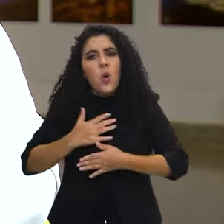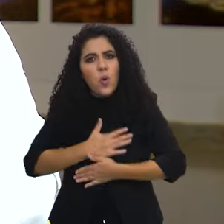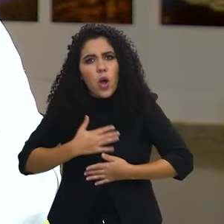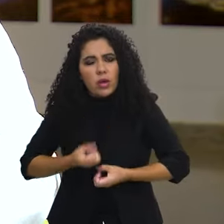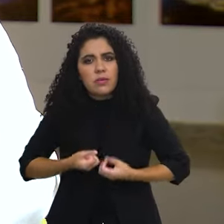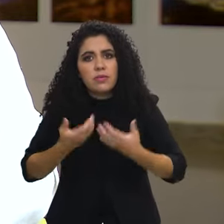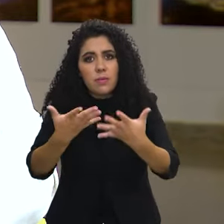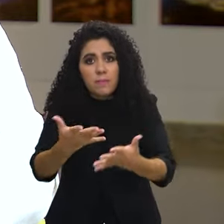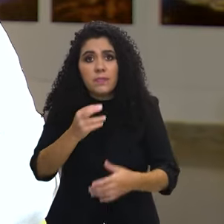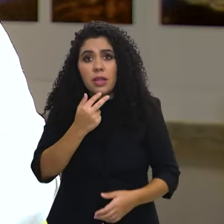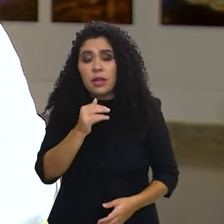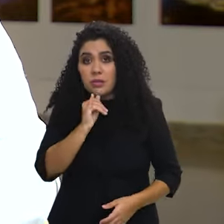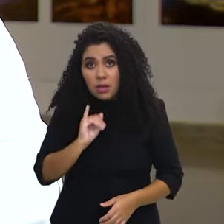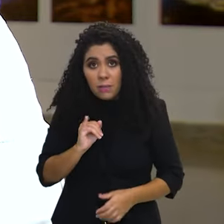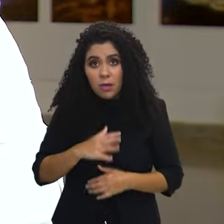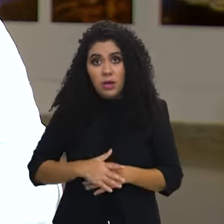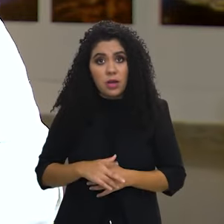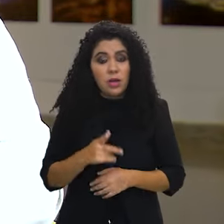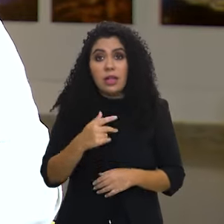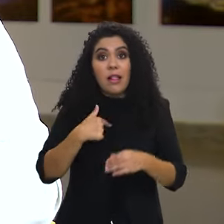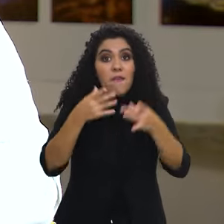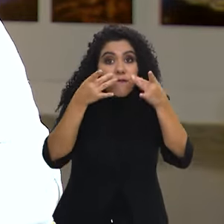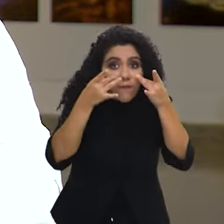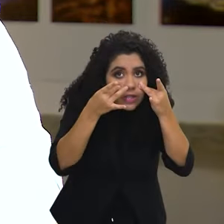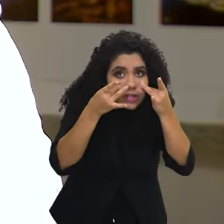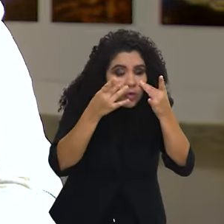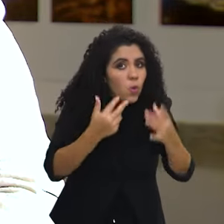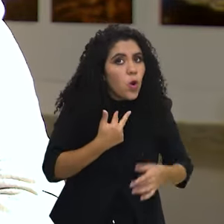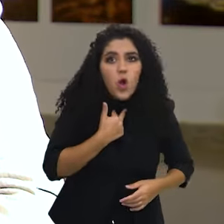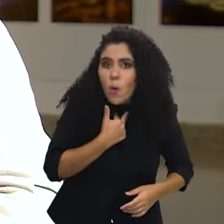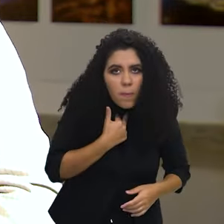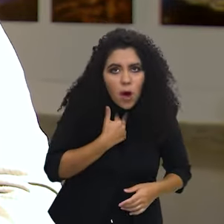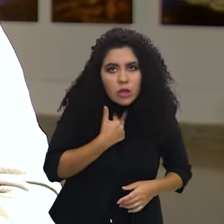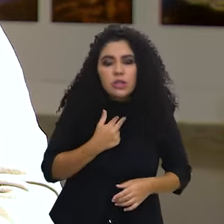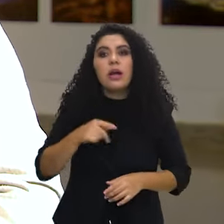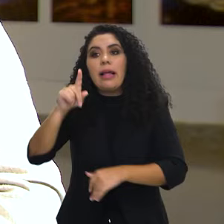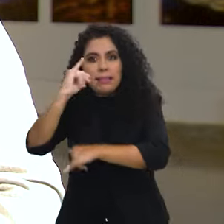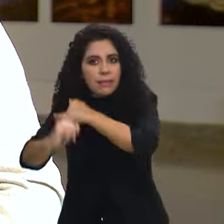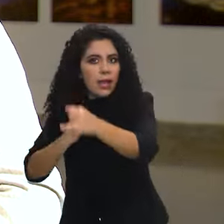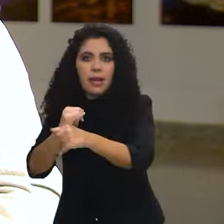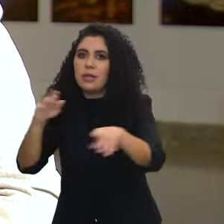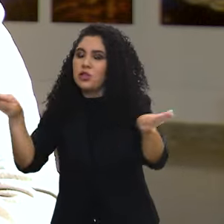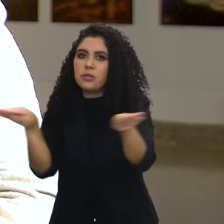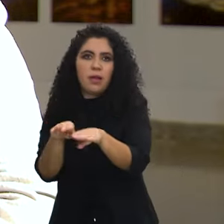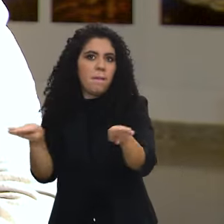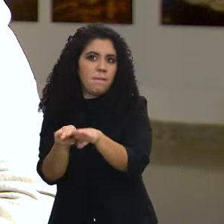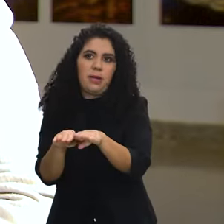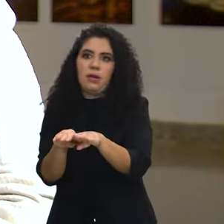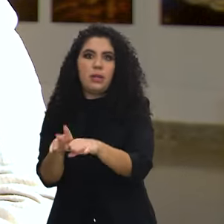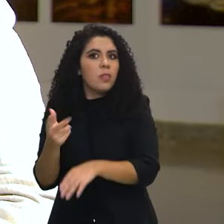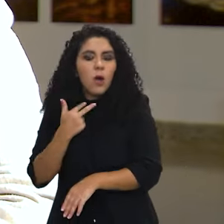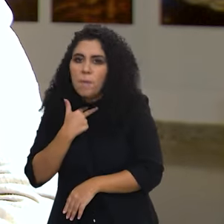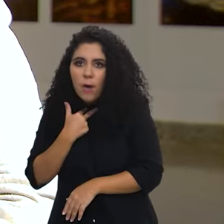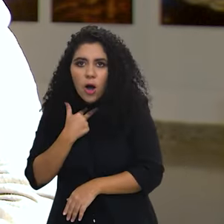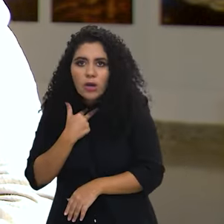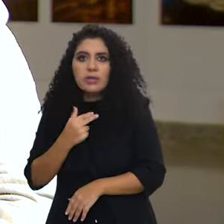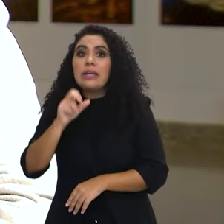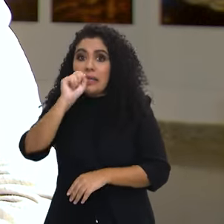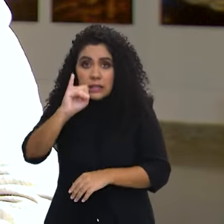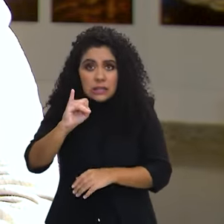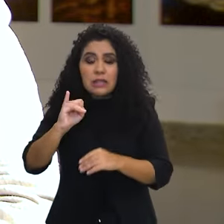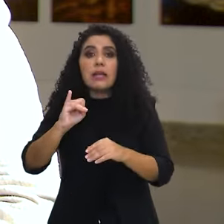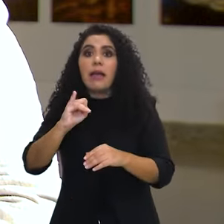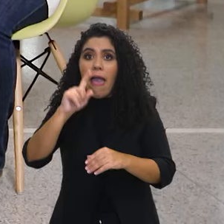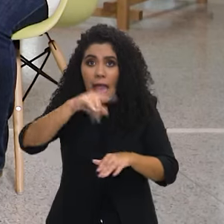o que não pode no físico no presencial não pode na internet se é crime no físico é